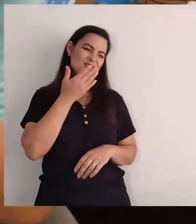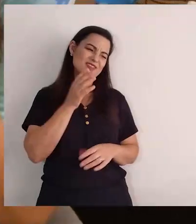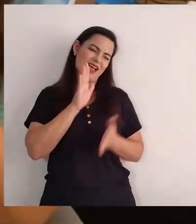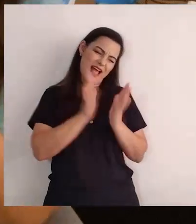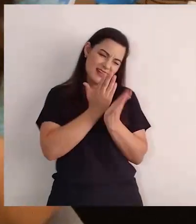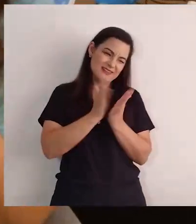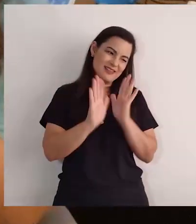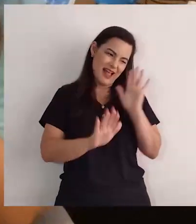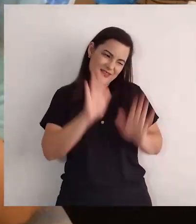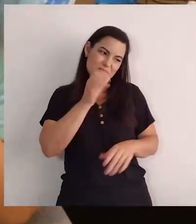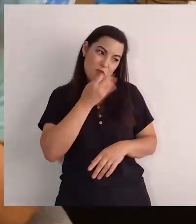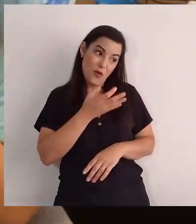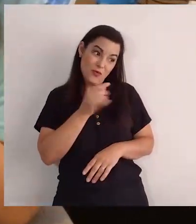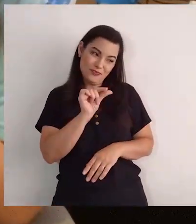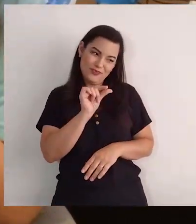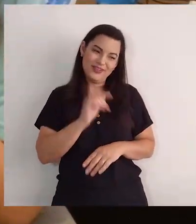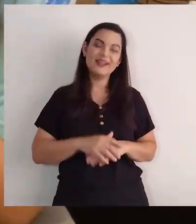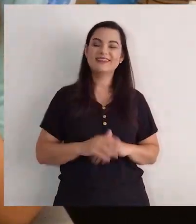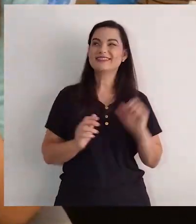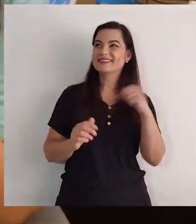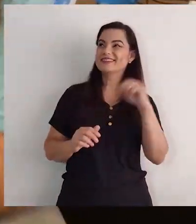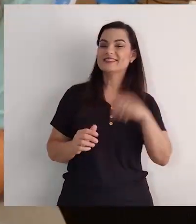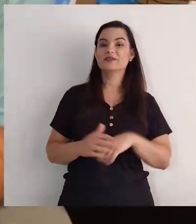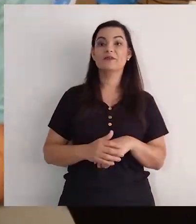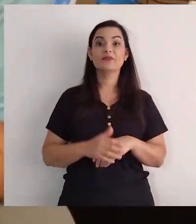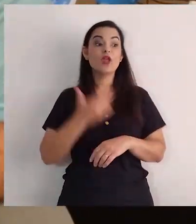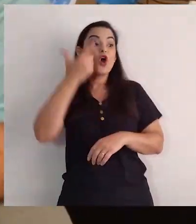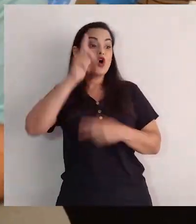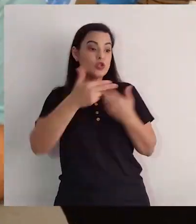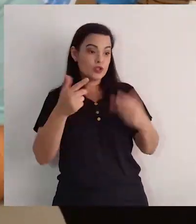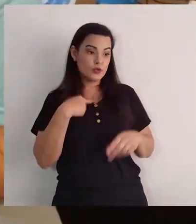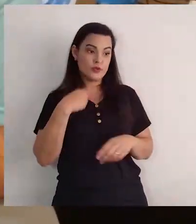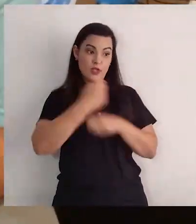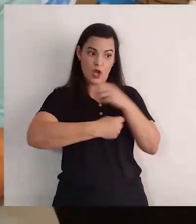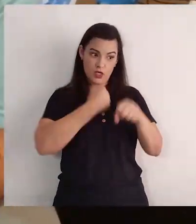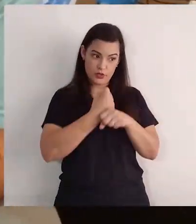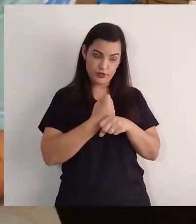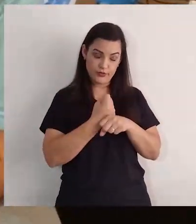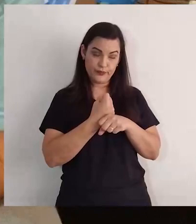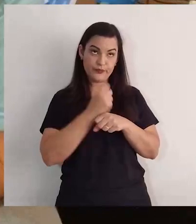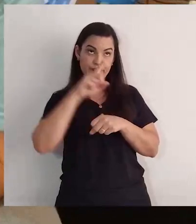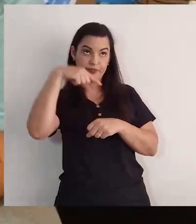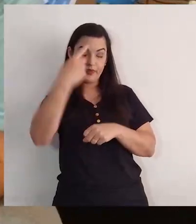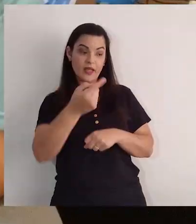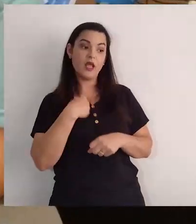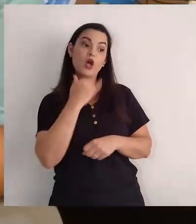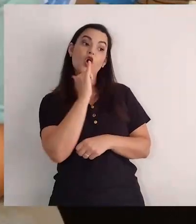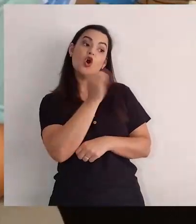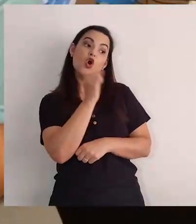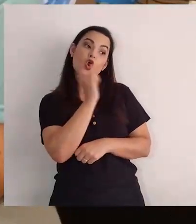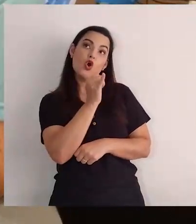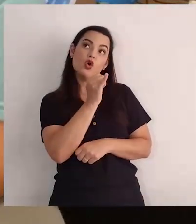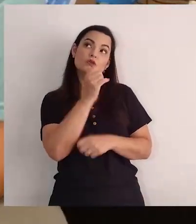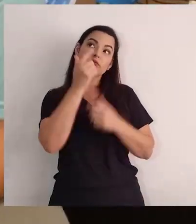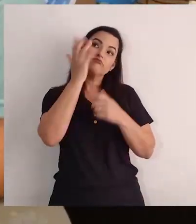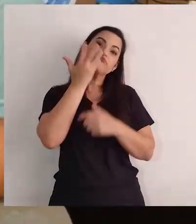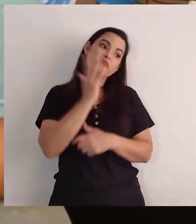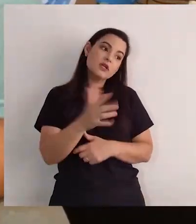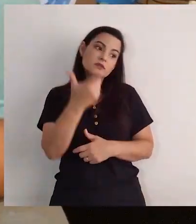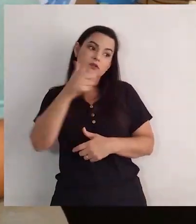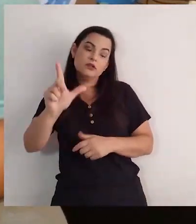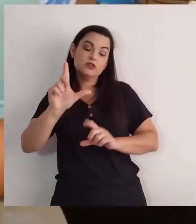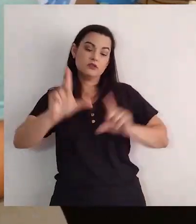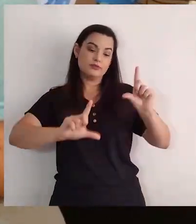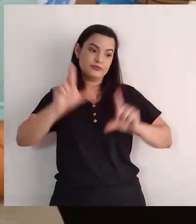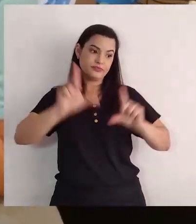Agora, uma outra coisa que eu queria saber. O ano que vem, eu contei para as outras crianças que o programa vai mudar um